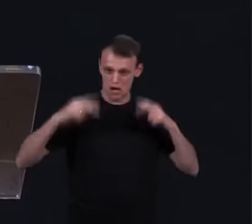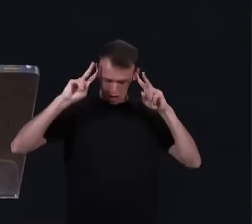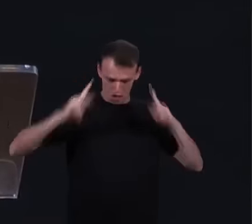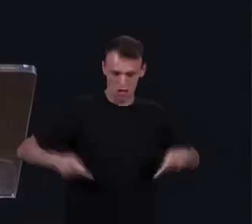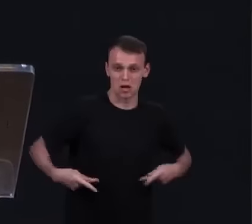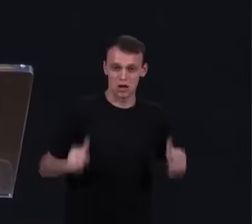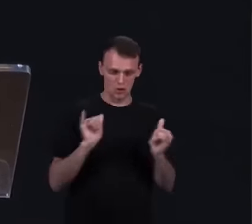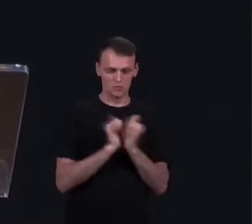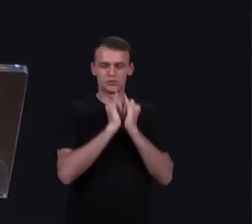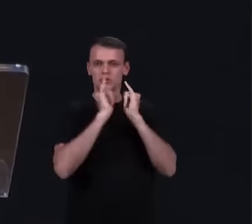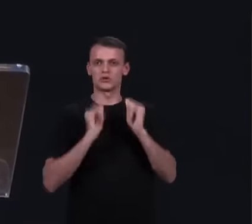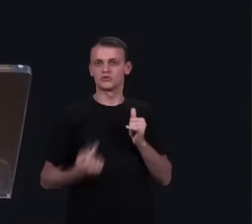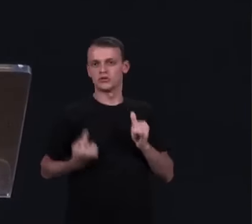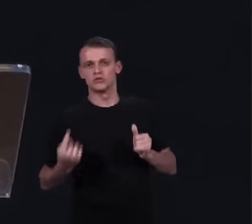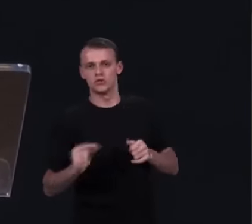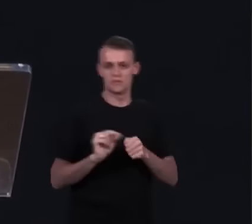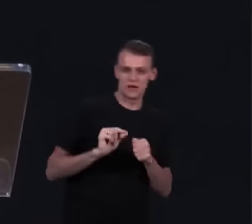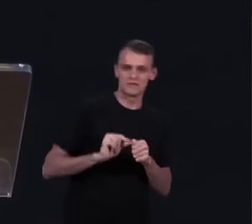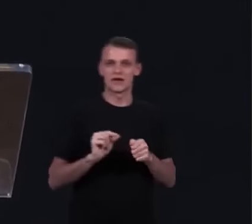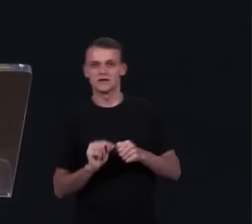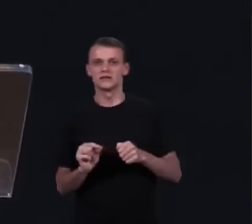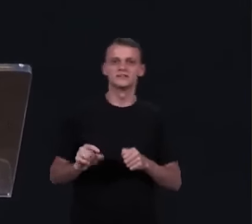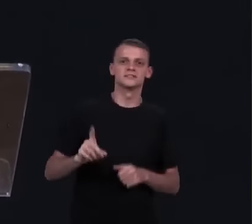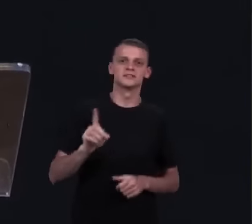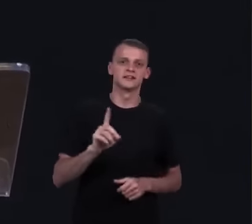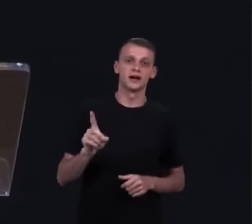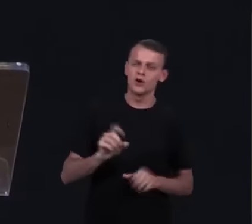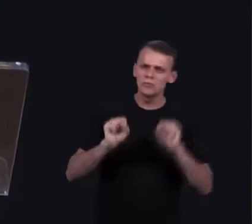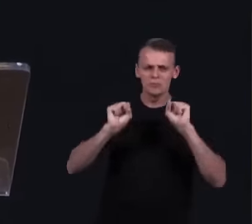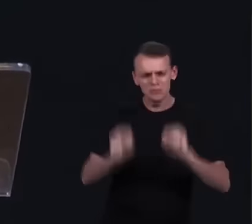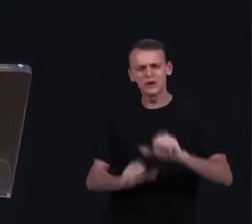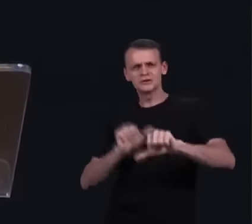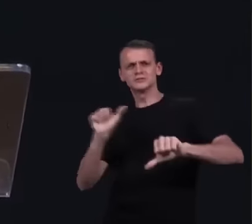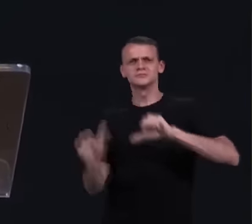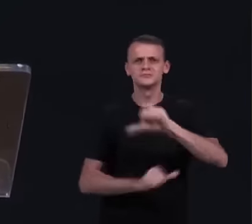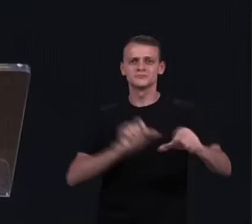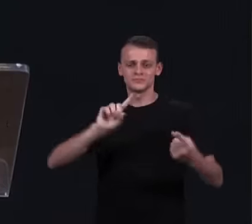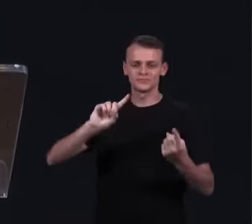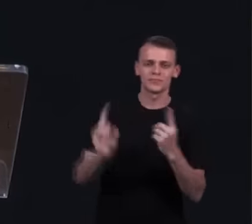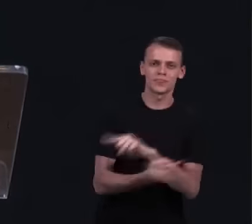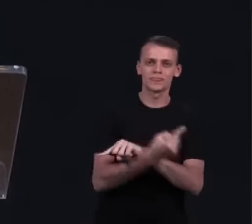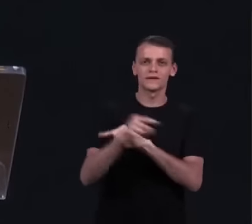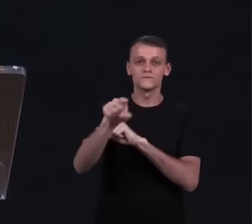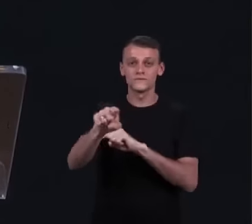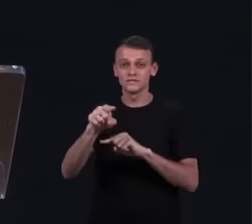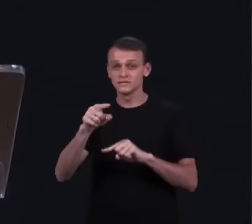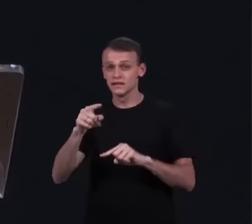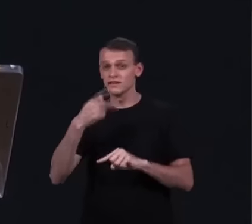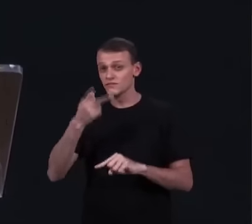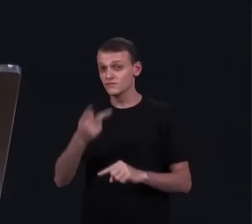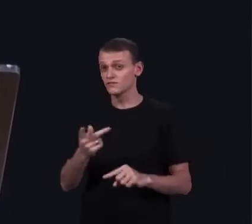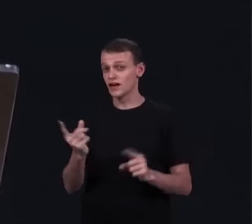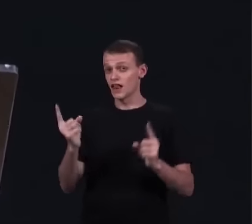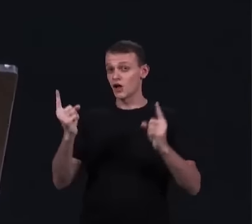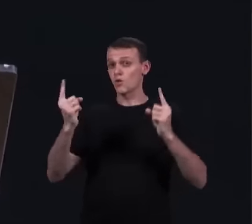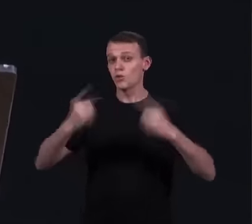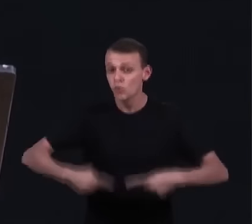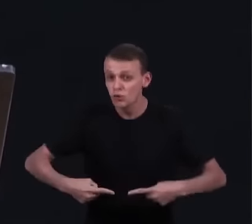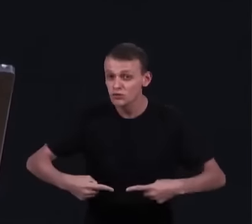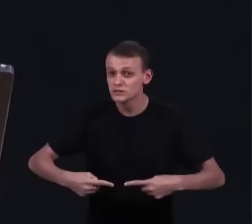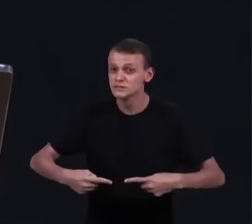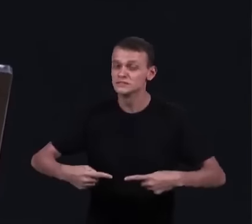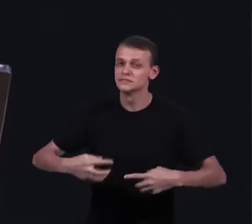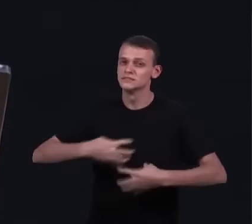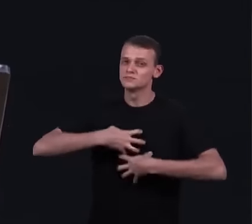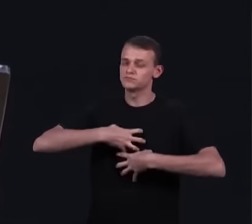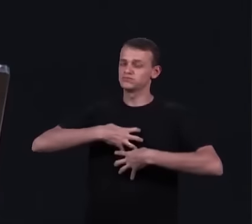desbloqueia você. O inverso pode ser verdadeiro: no momento em que você fala com desonra do outro, aquilo afeta a